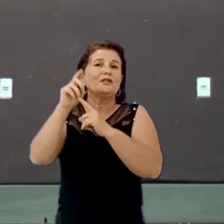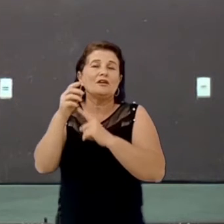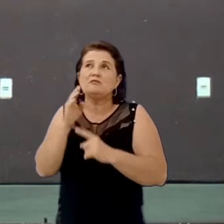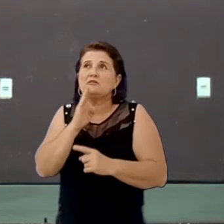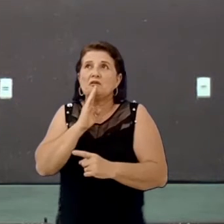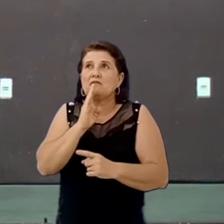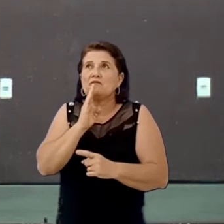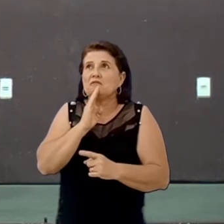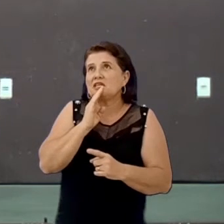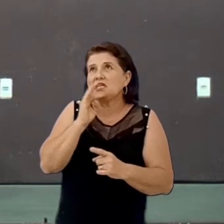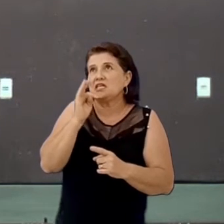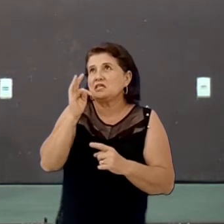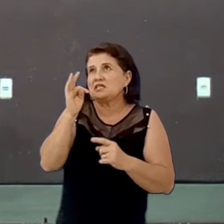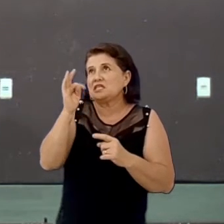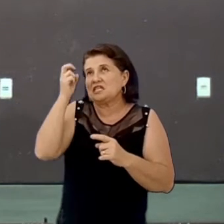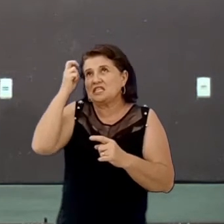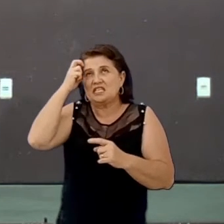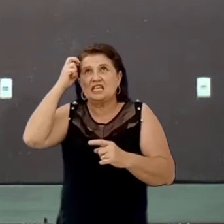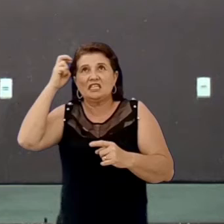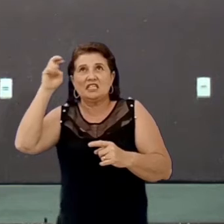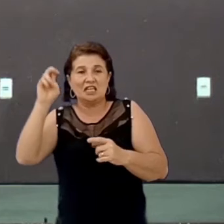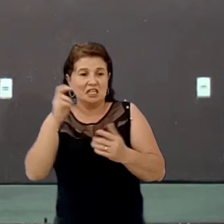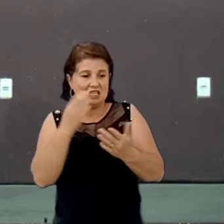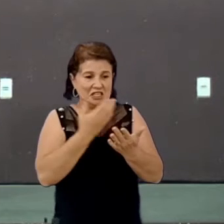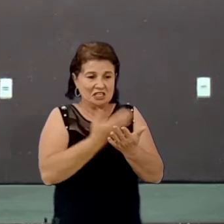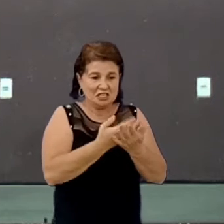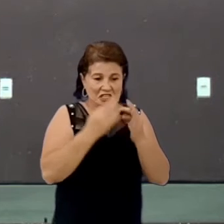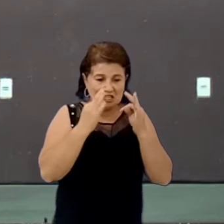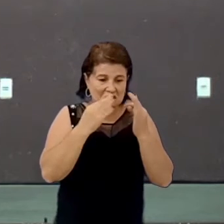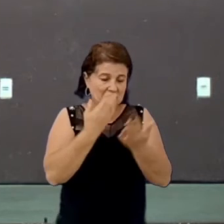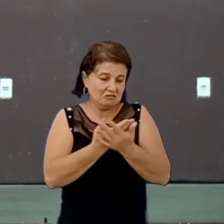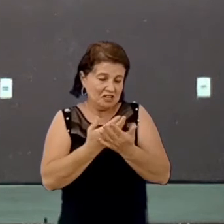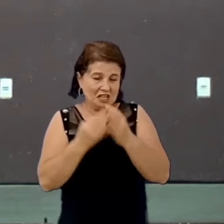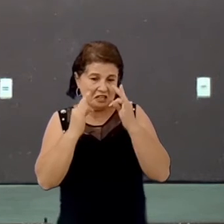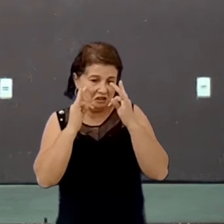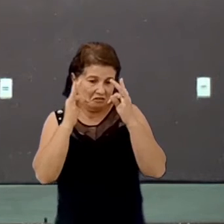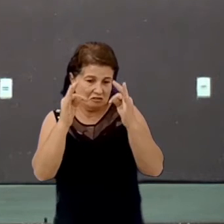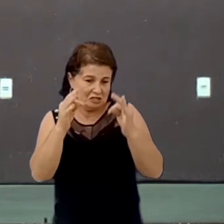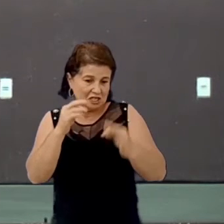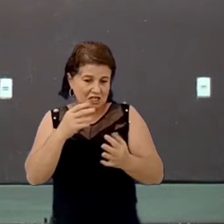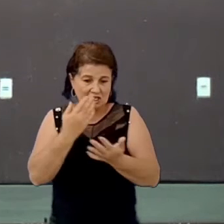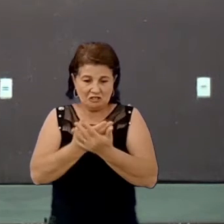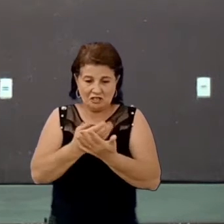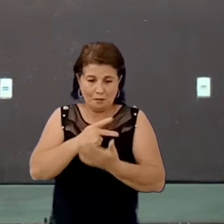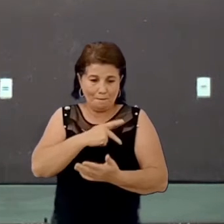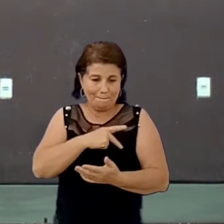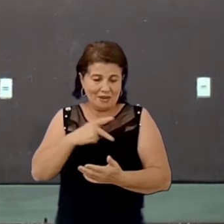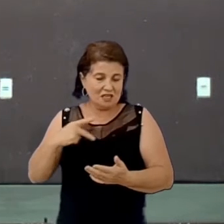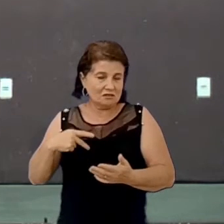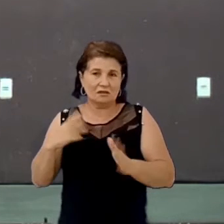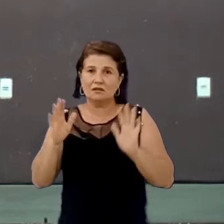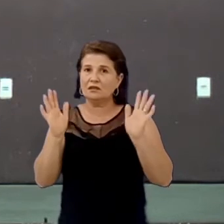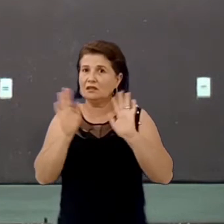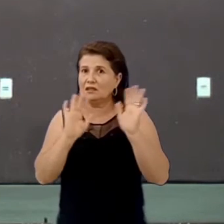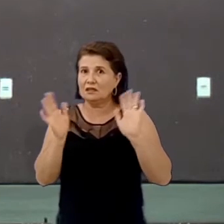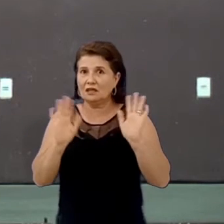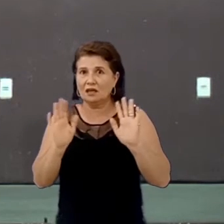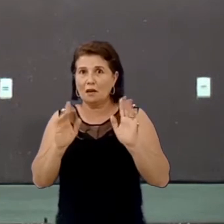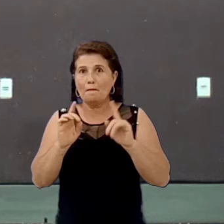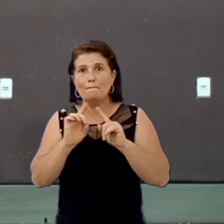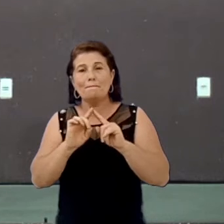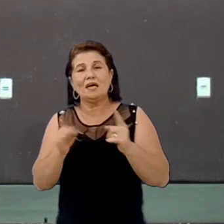conhecimento intelectual de estudante de teologia, de pastores, de seminaristas, não. Mas